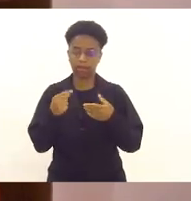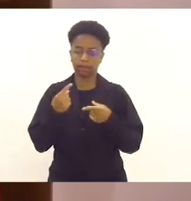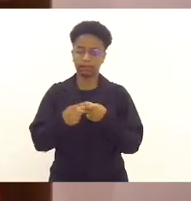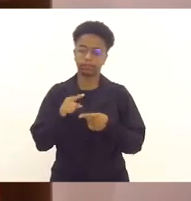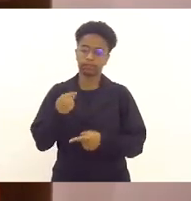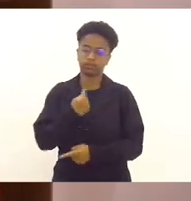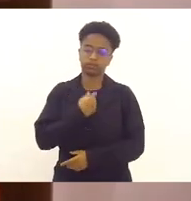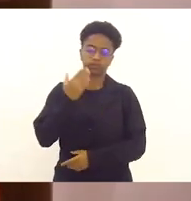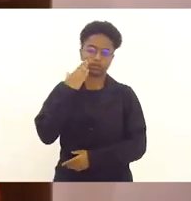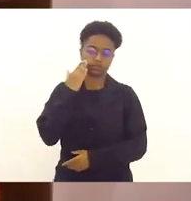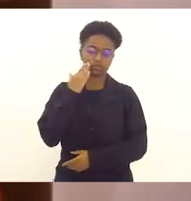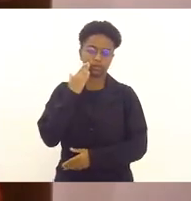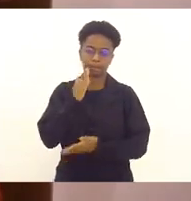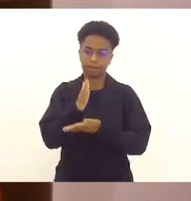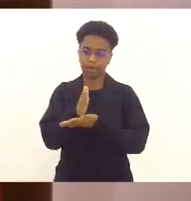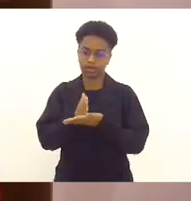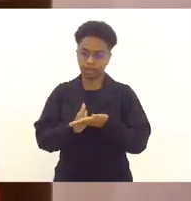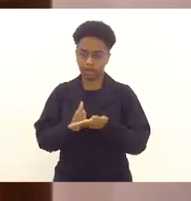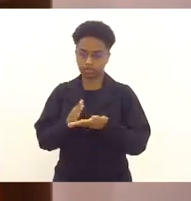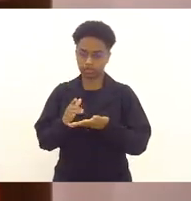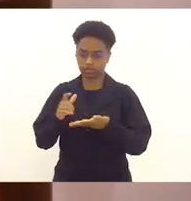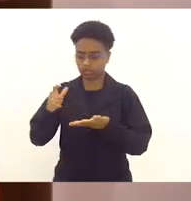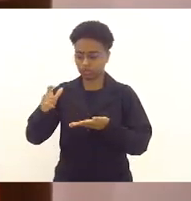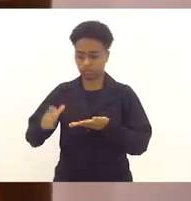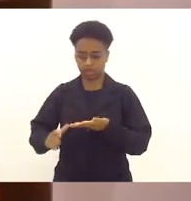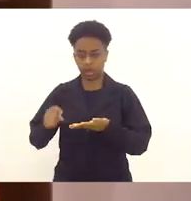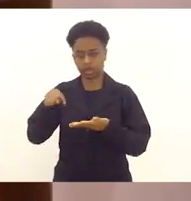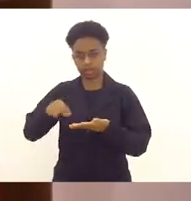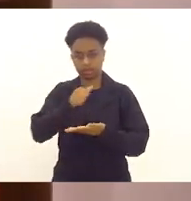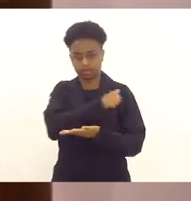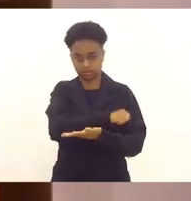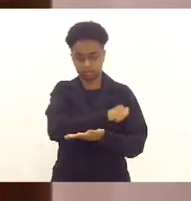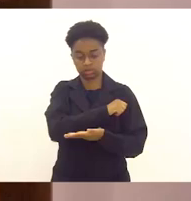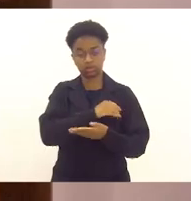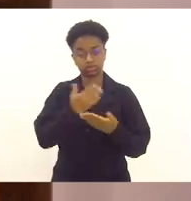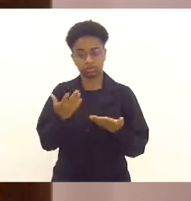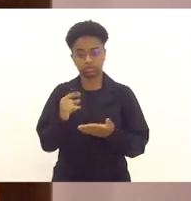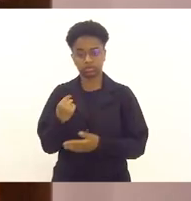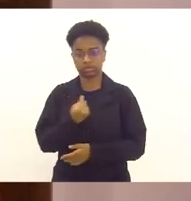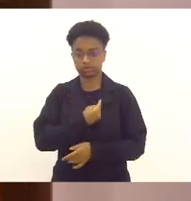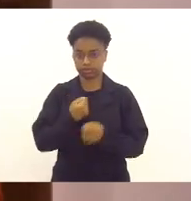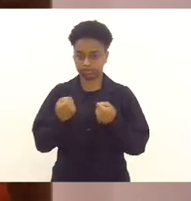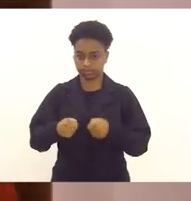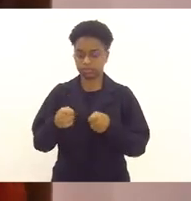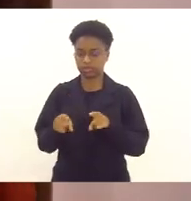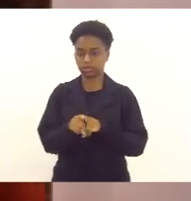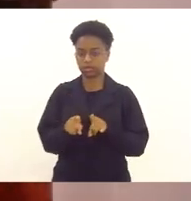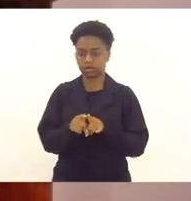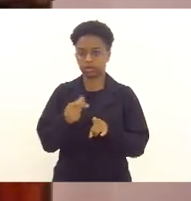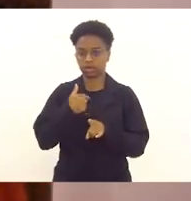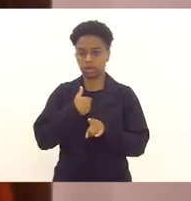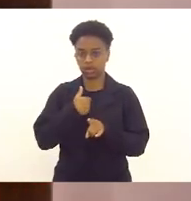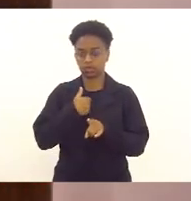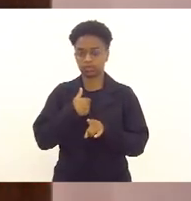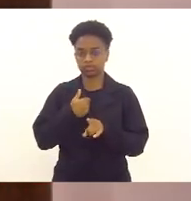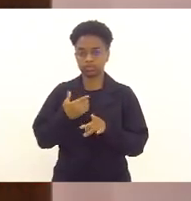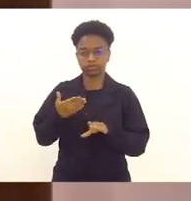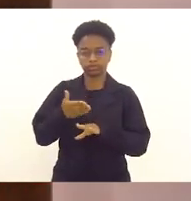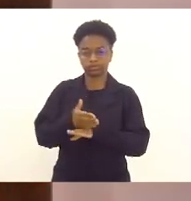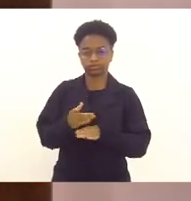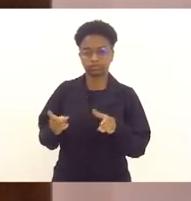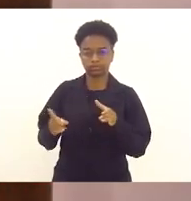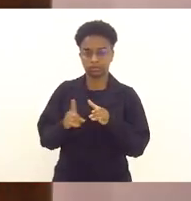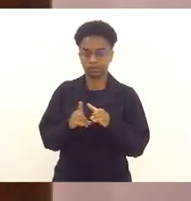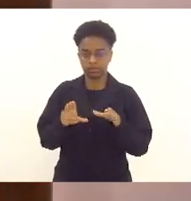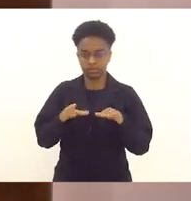é metade do território da cidade do Rio de Janeiro precisamos é que eu tô também numa comissão na Câmara que tá lutando pela